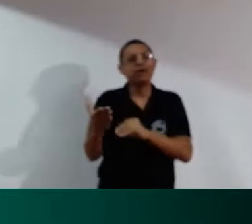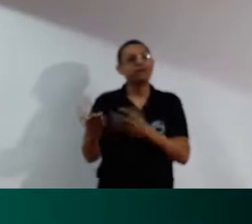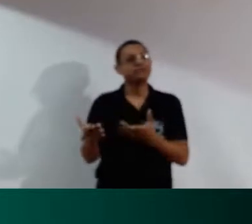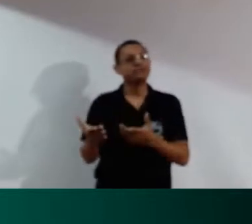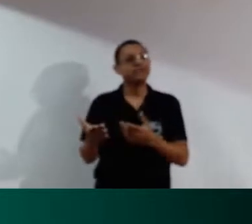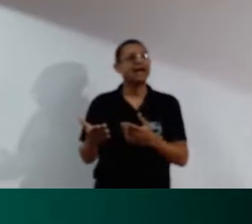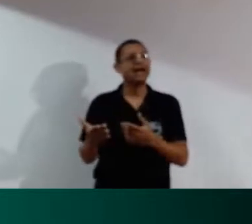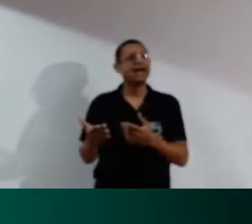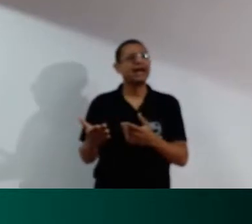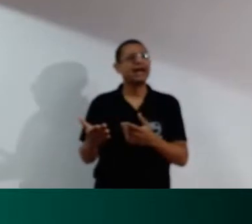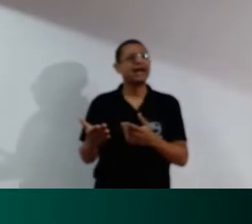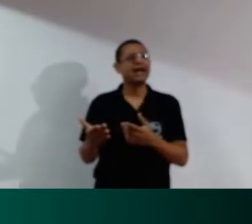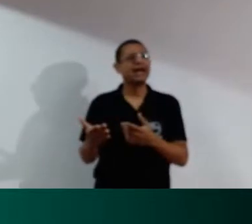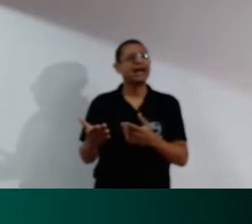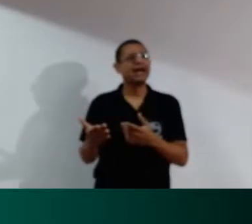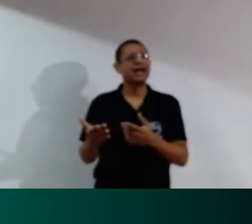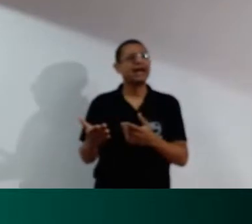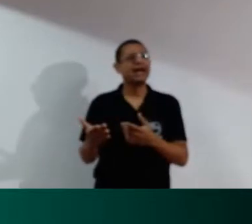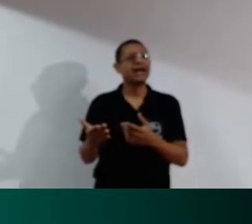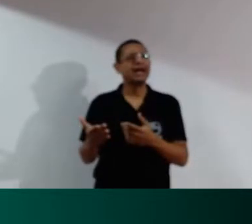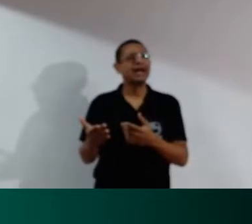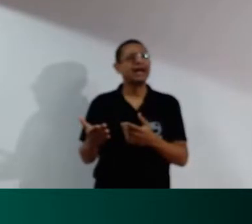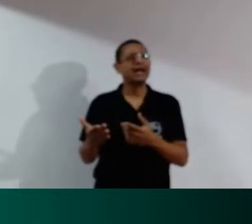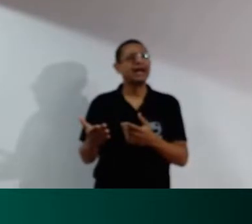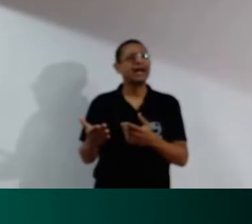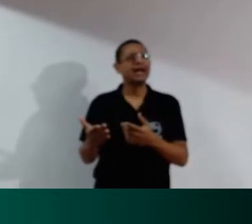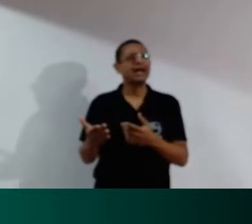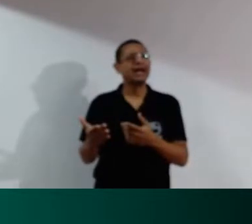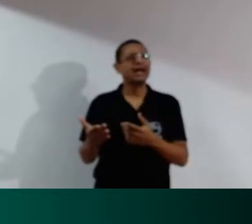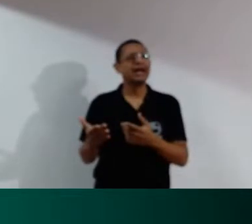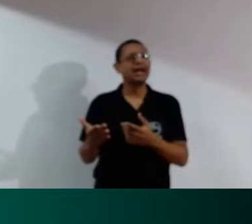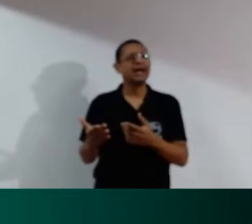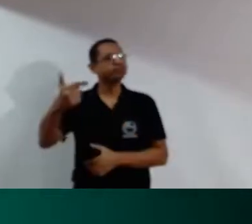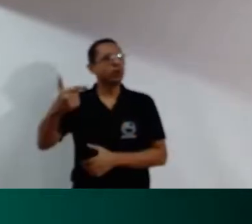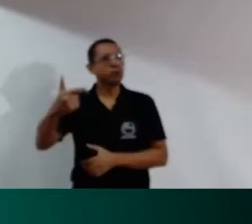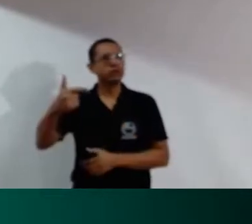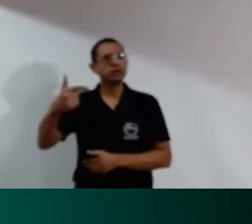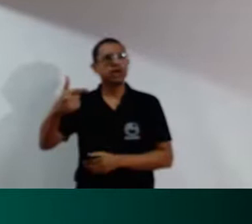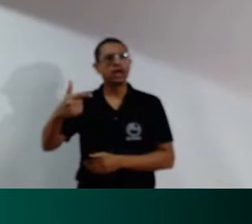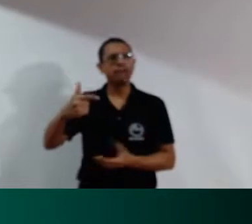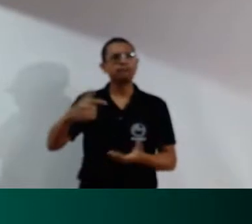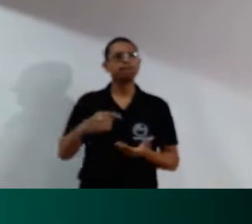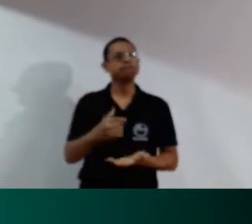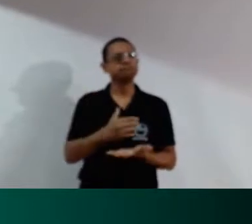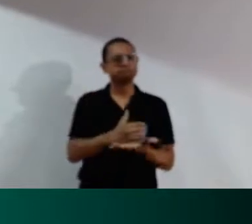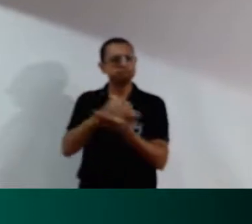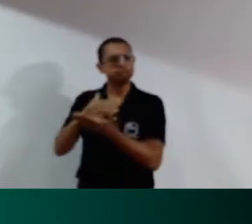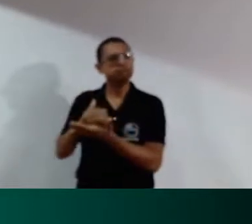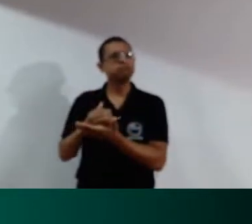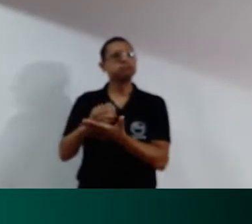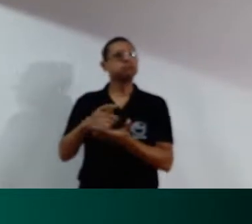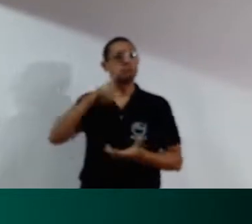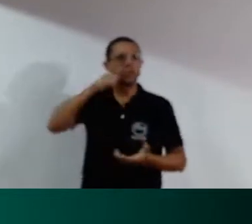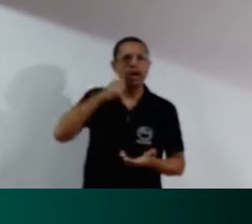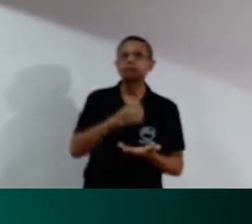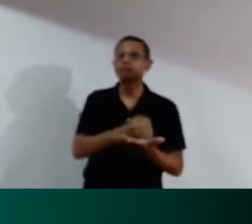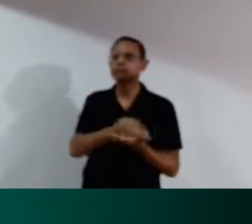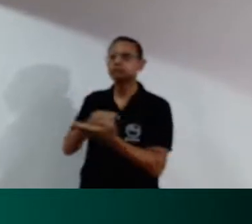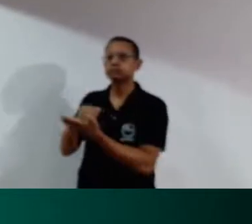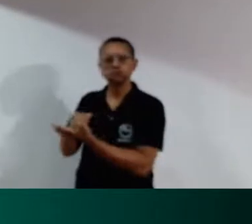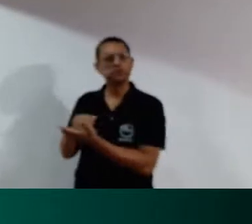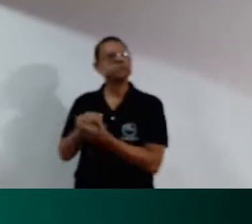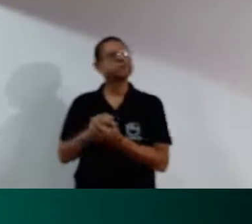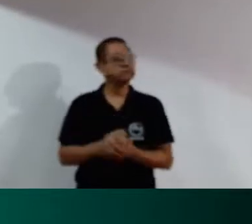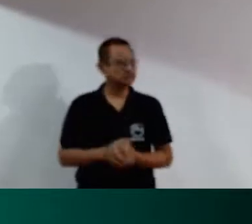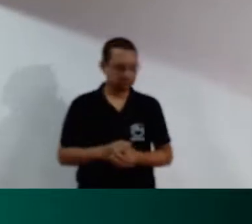ceia não sei o que não se quer ela disse e elas repetiram lá que é não adianta oração se não tiver obra